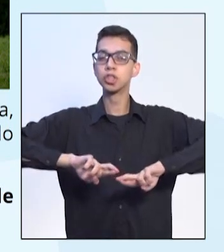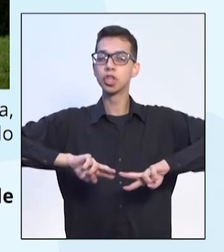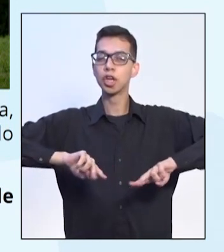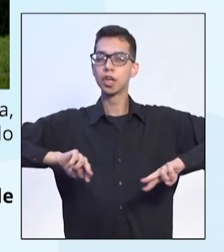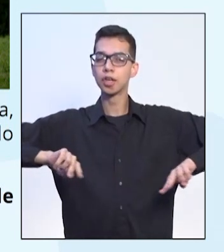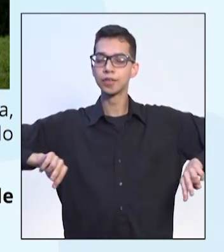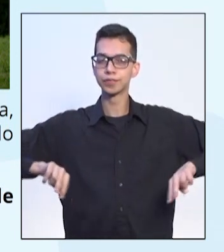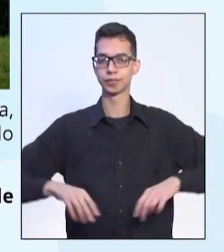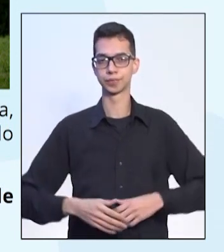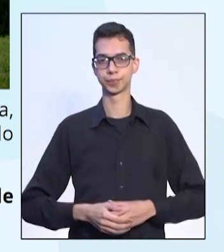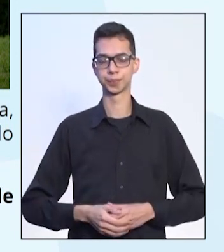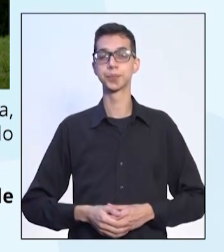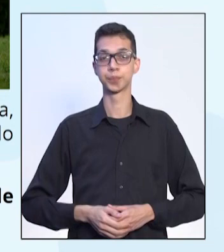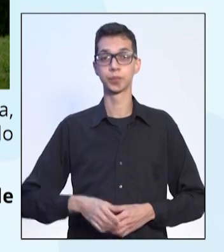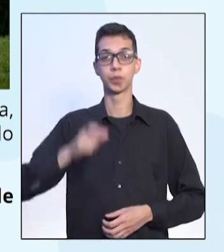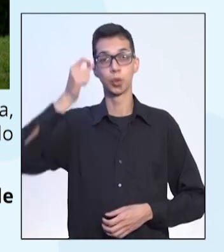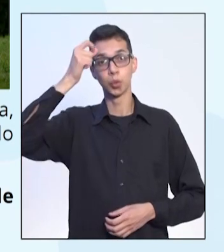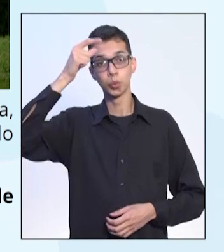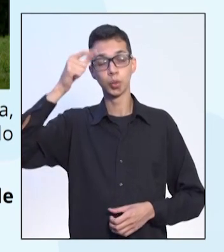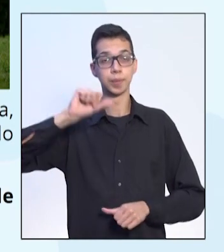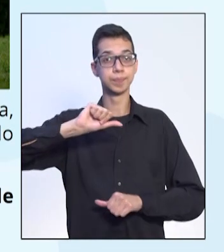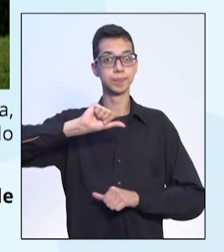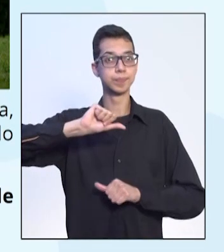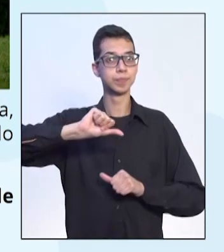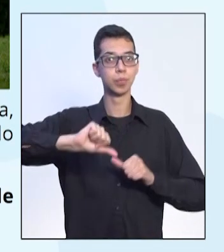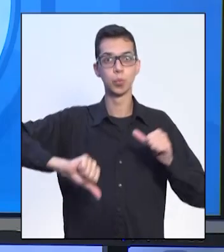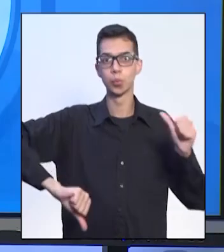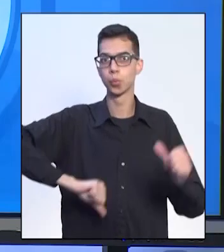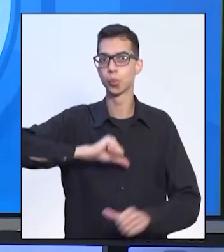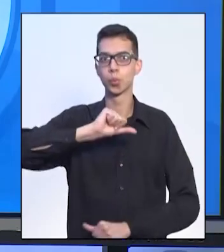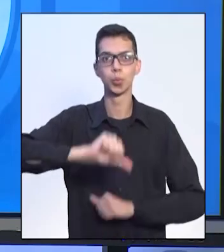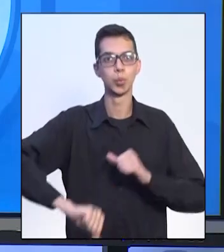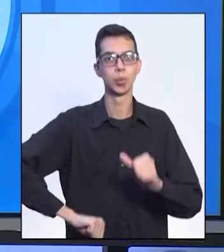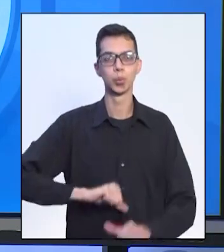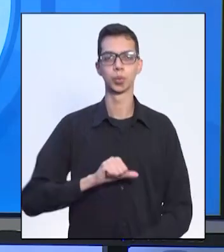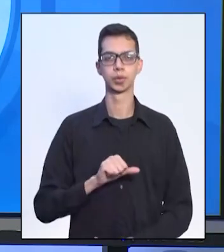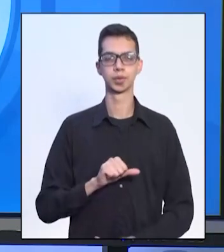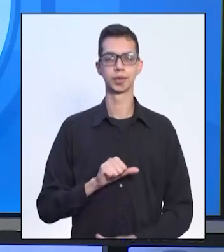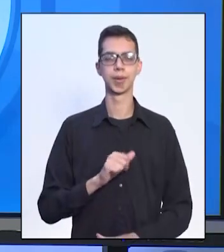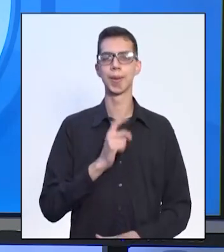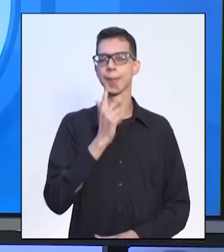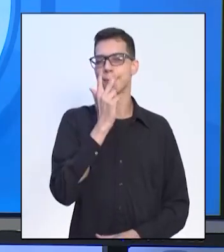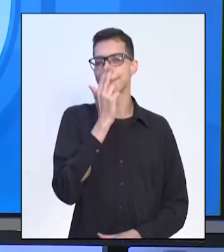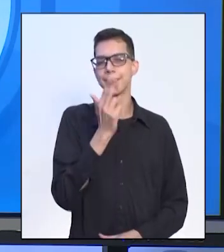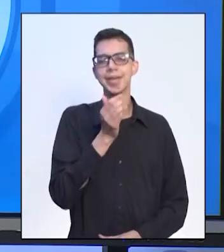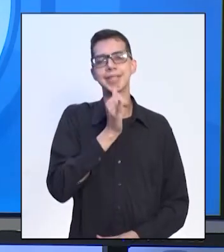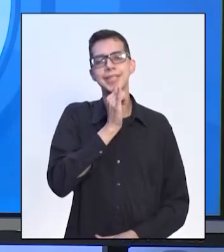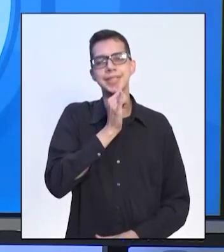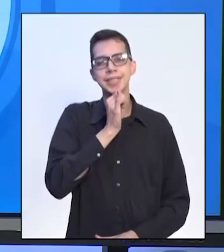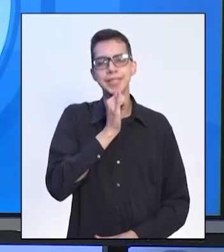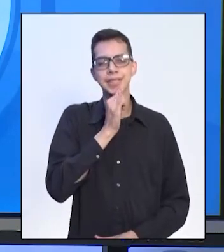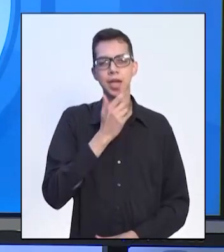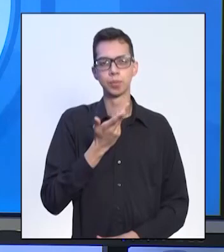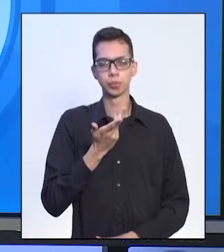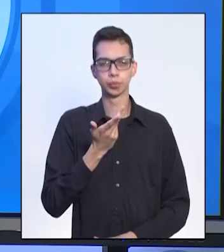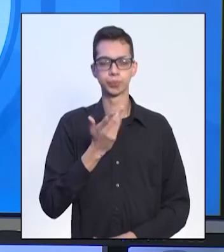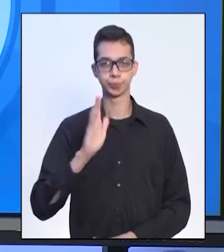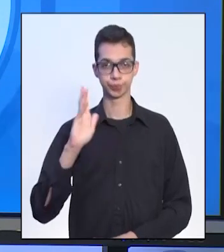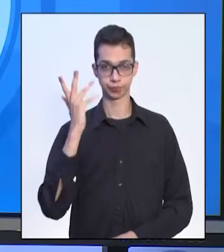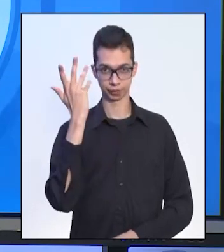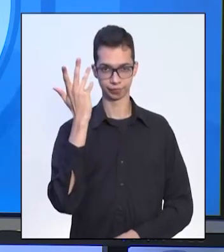da dinâmica da cultura ela se transformar de tal maneira que ela é como uma raiz que vai gerando outras